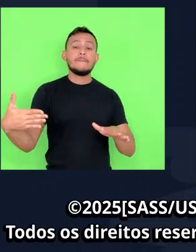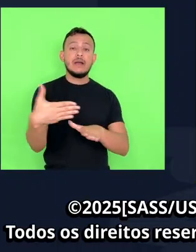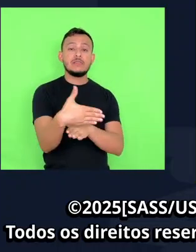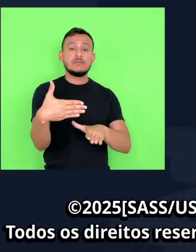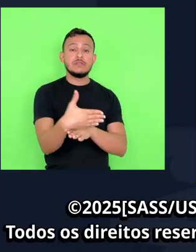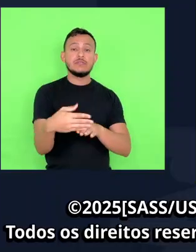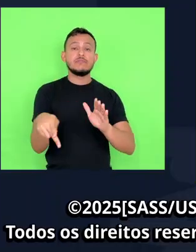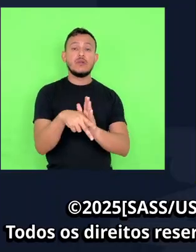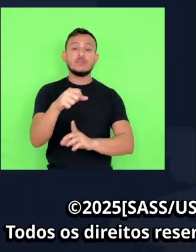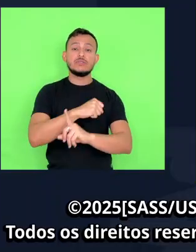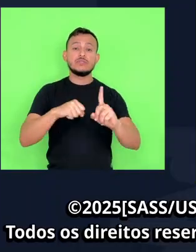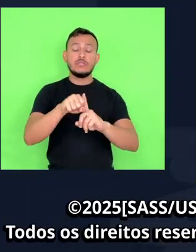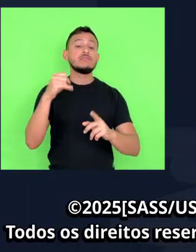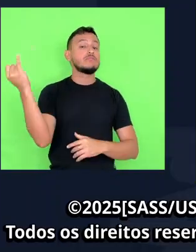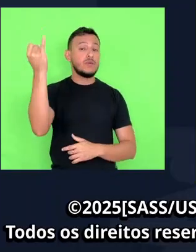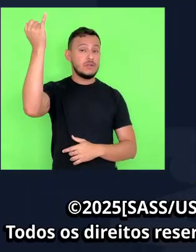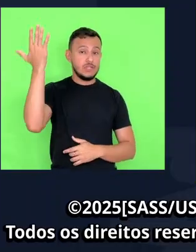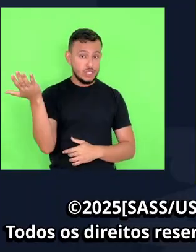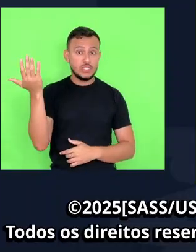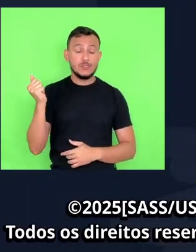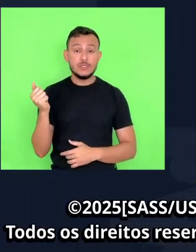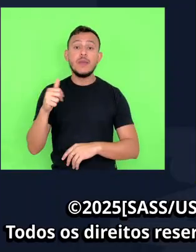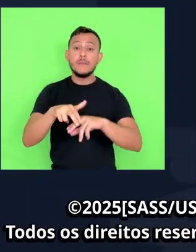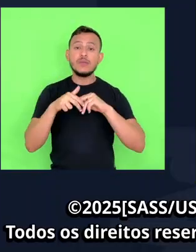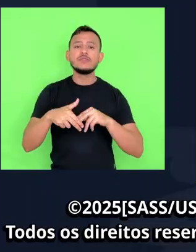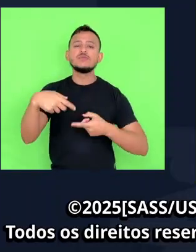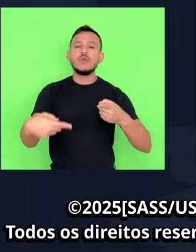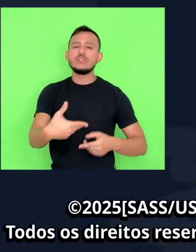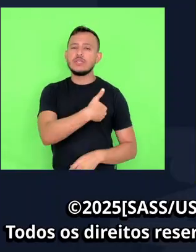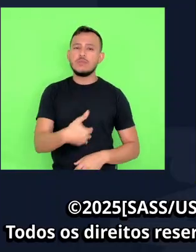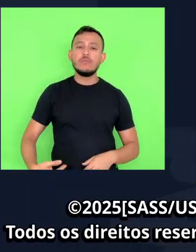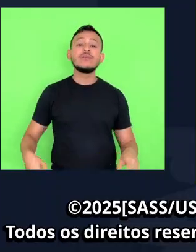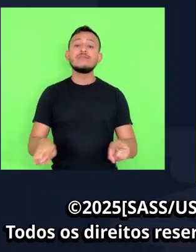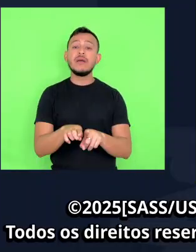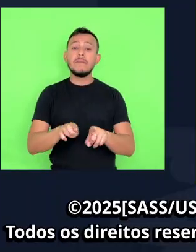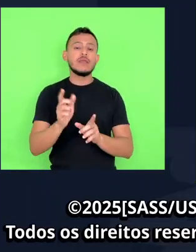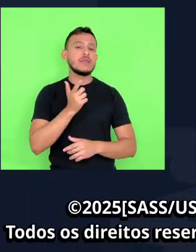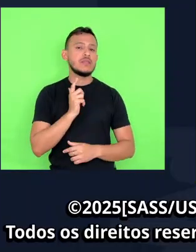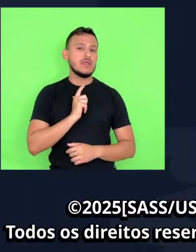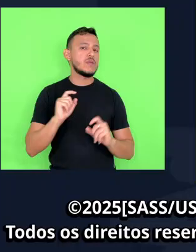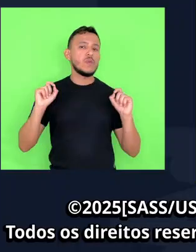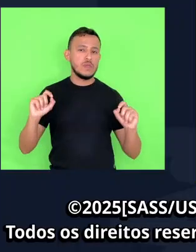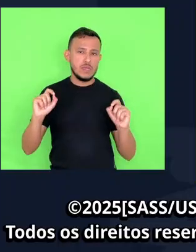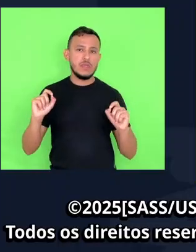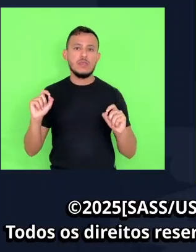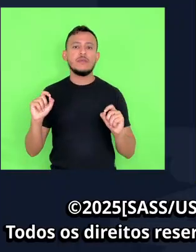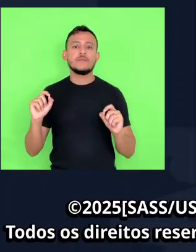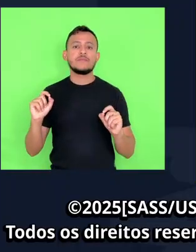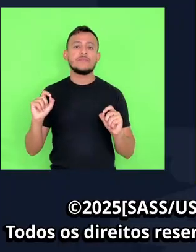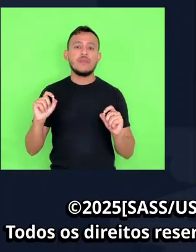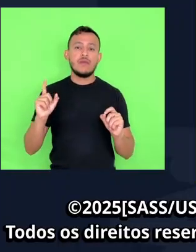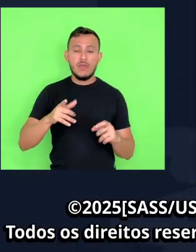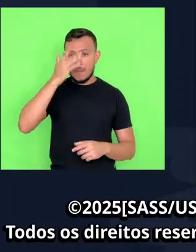participação social importante. Então, as políticas públicas também surgem das demandas que